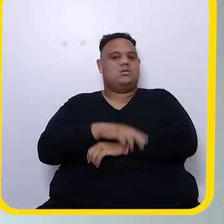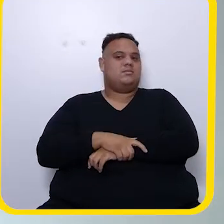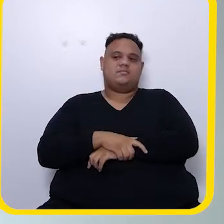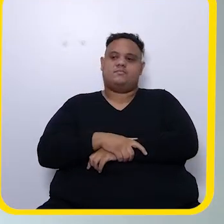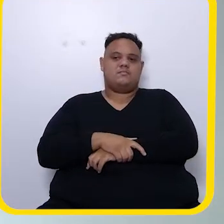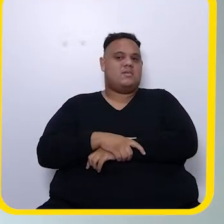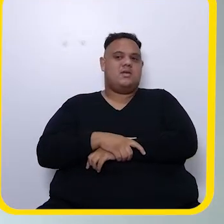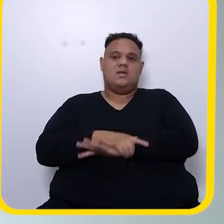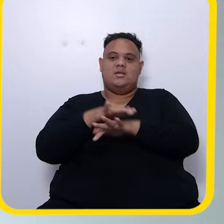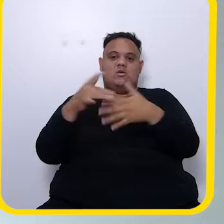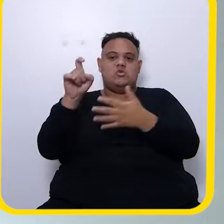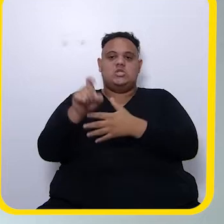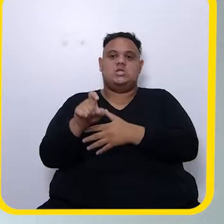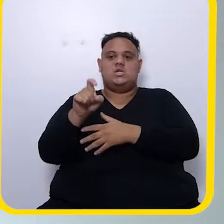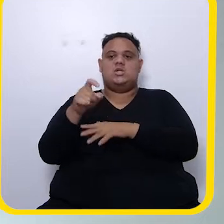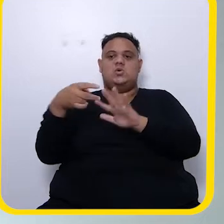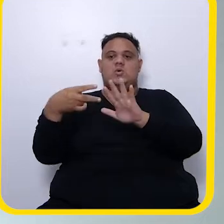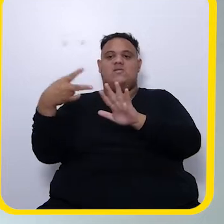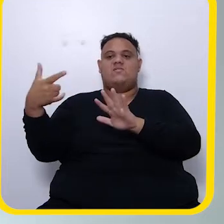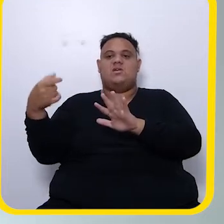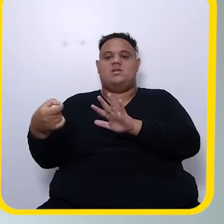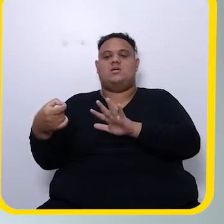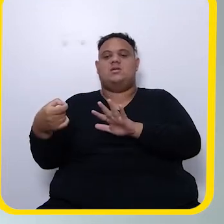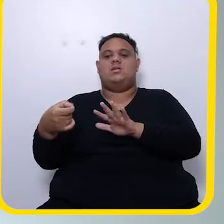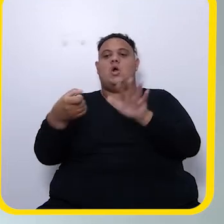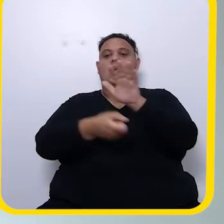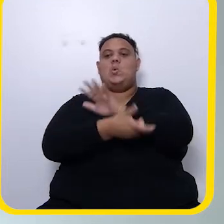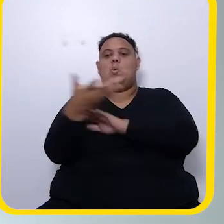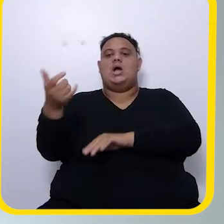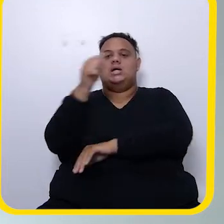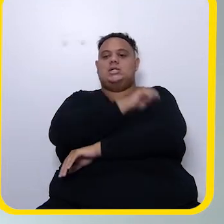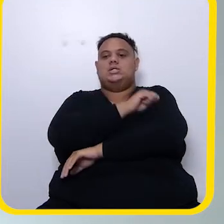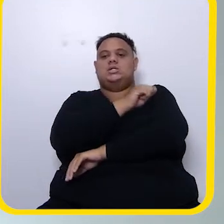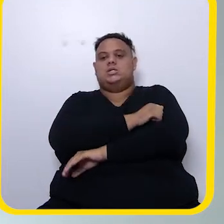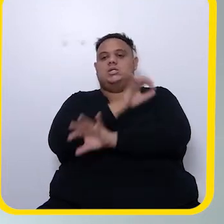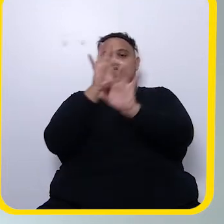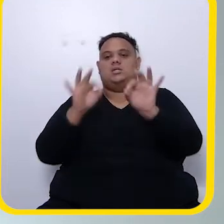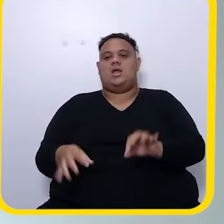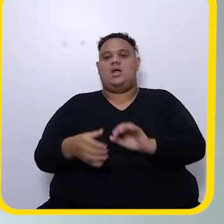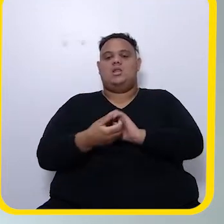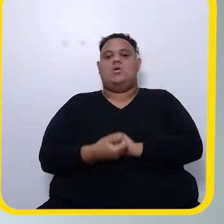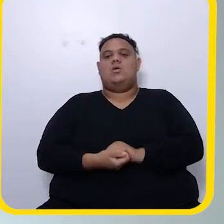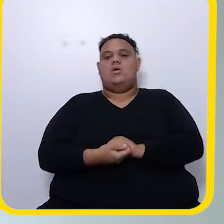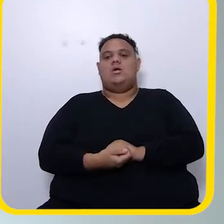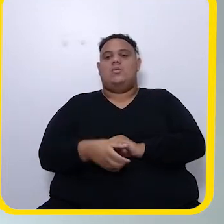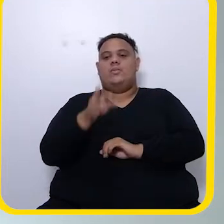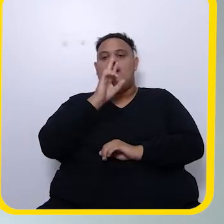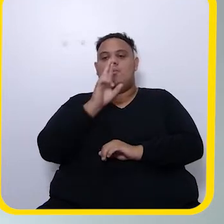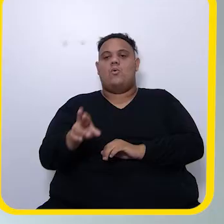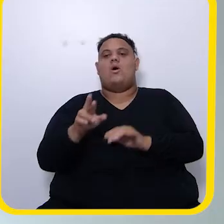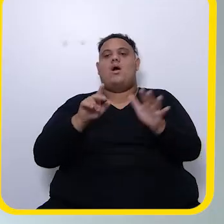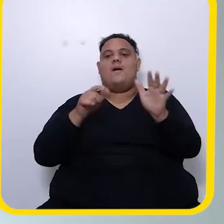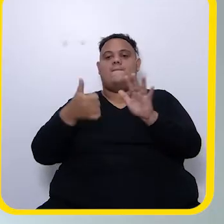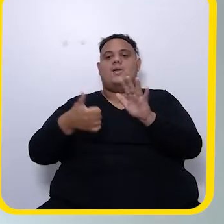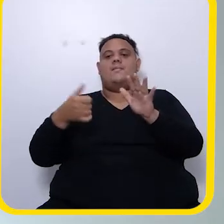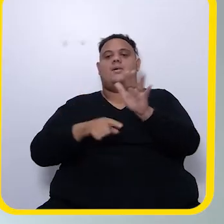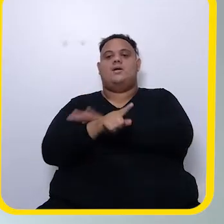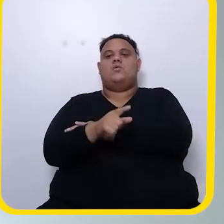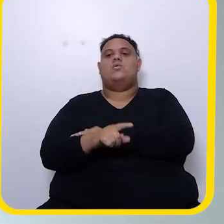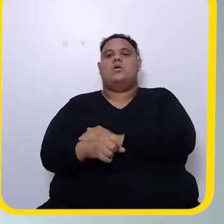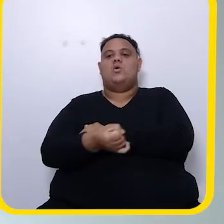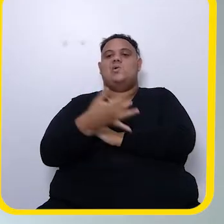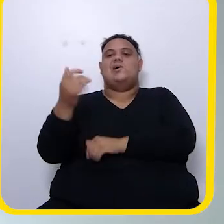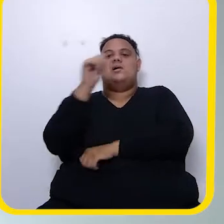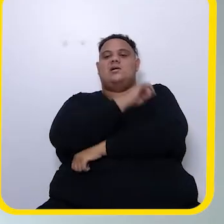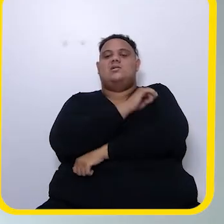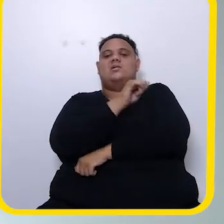que x igual a 20, certo? X é a quantidade de alunos. Então, ó, respondo já a primeira pergunta: quantos alunos